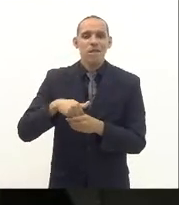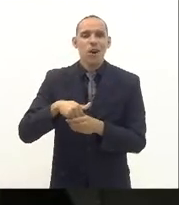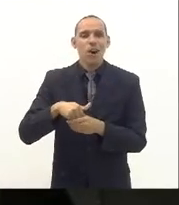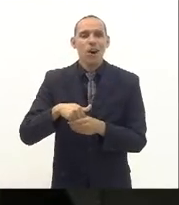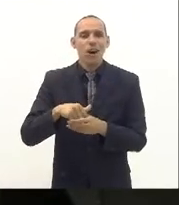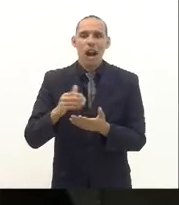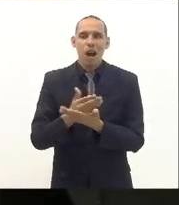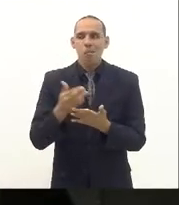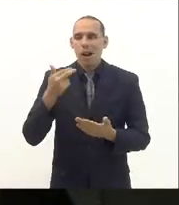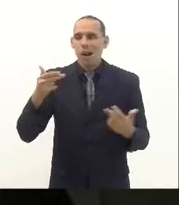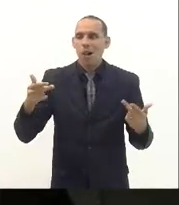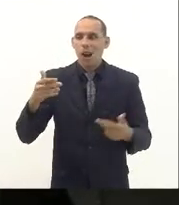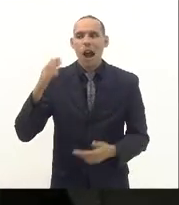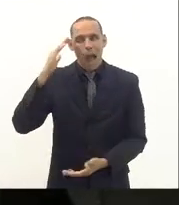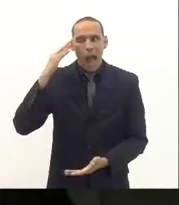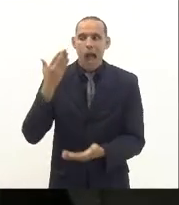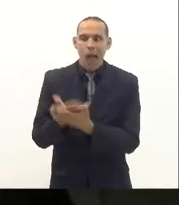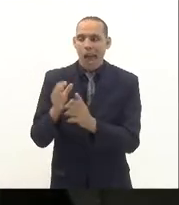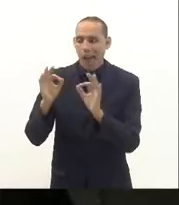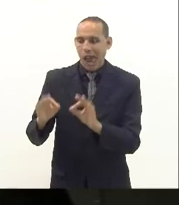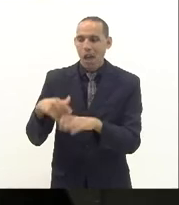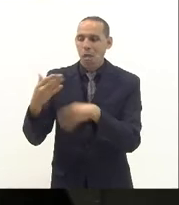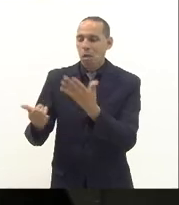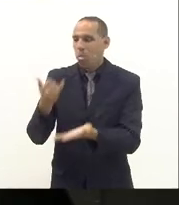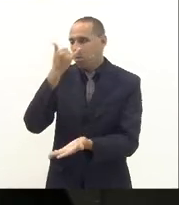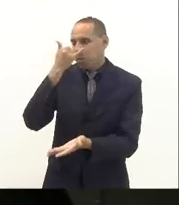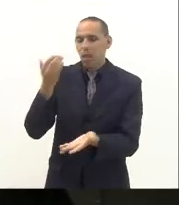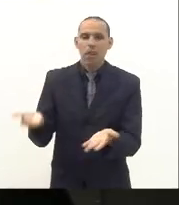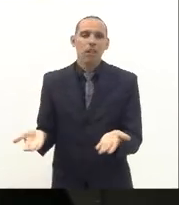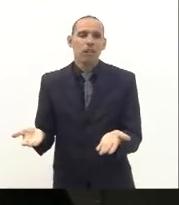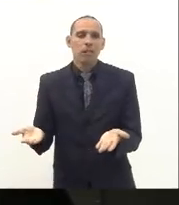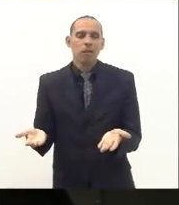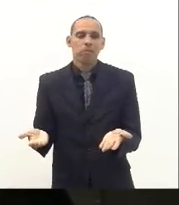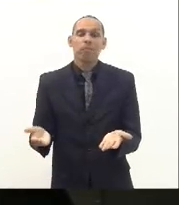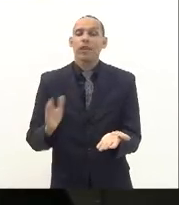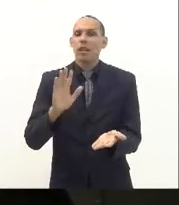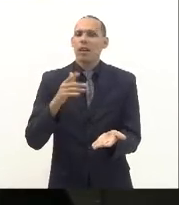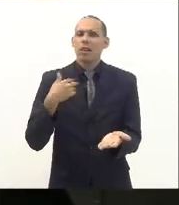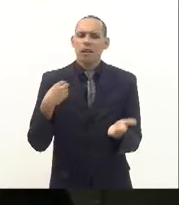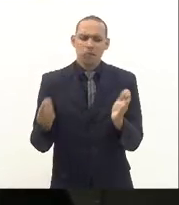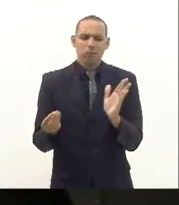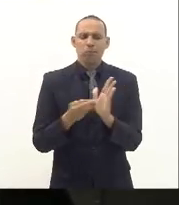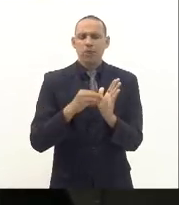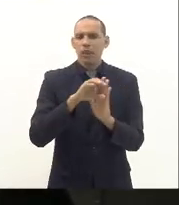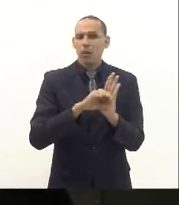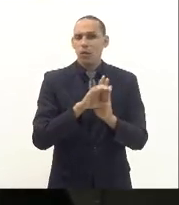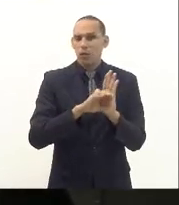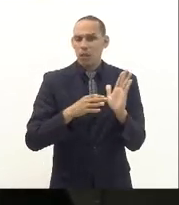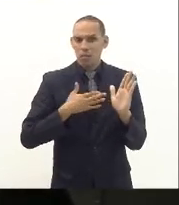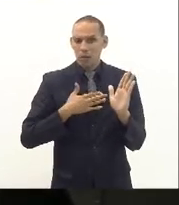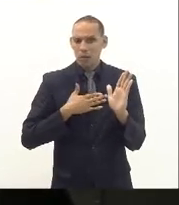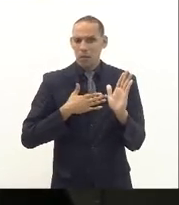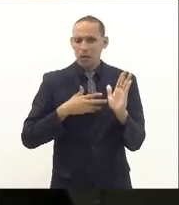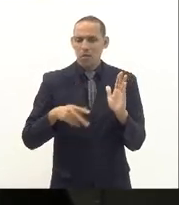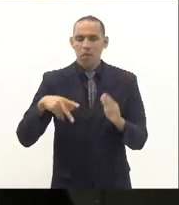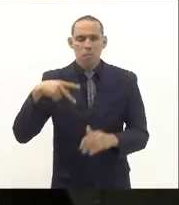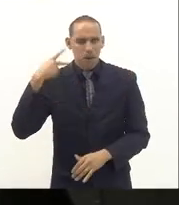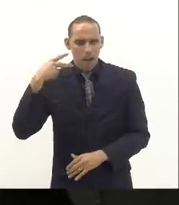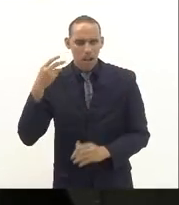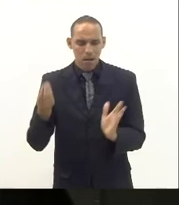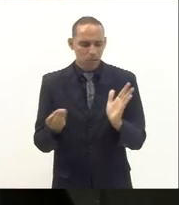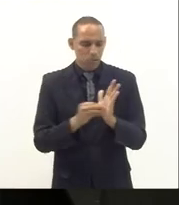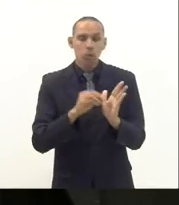convite convicção e se decepciona na frente mas que eu não levarei a pelo meu currículo parlamentar